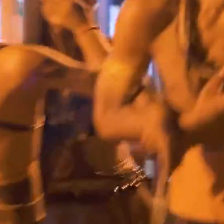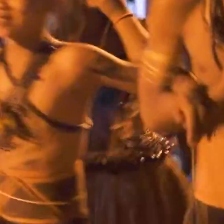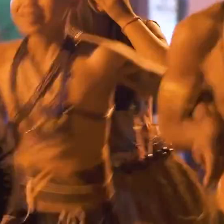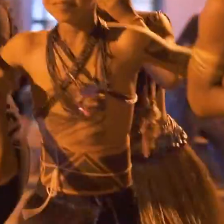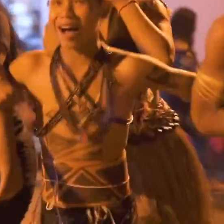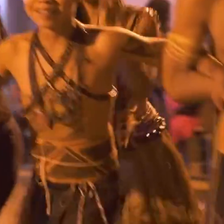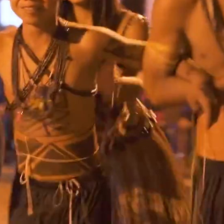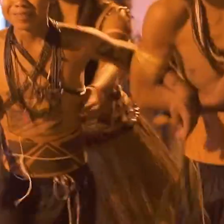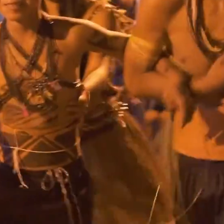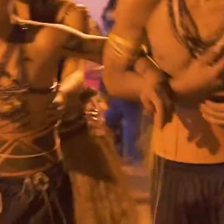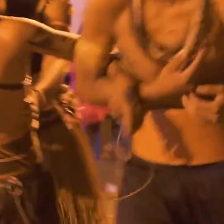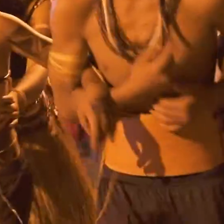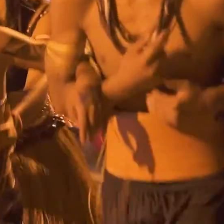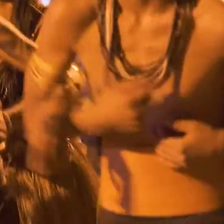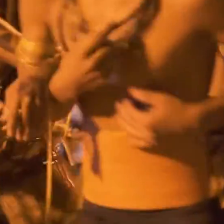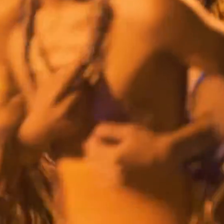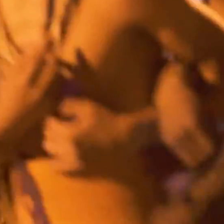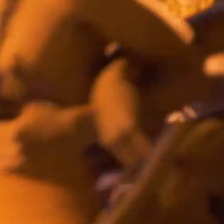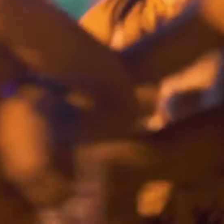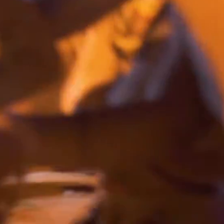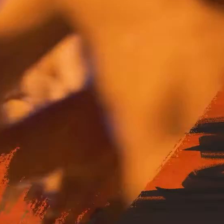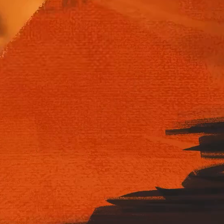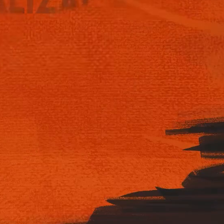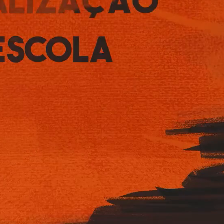dançam. A professora está entre eles.